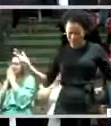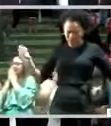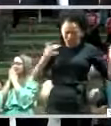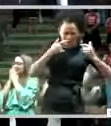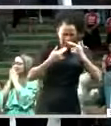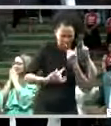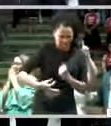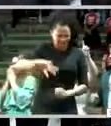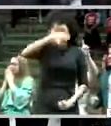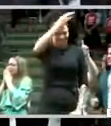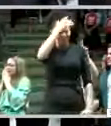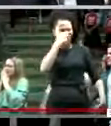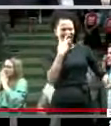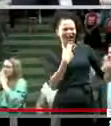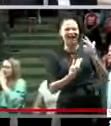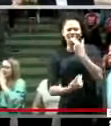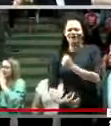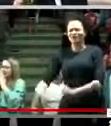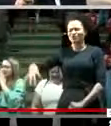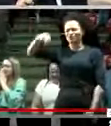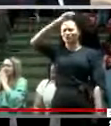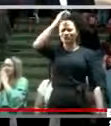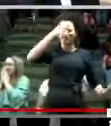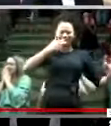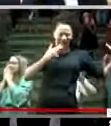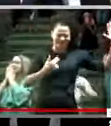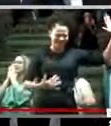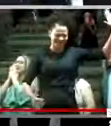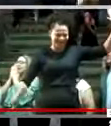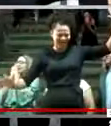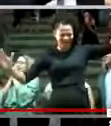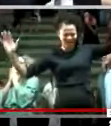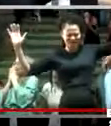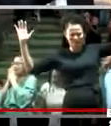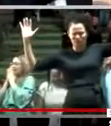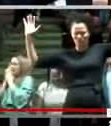Ederibia Washayagas.